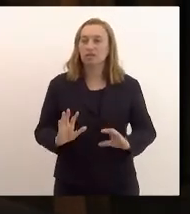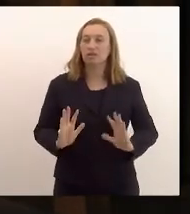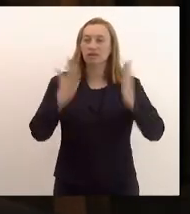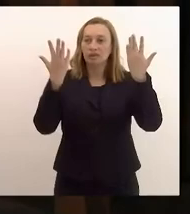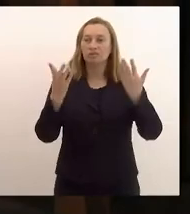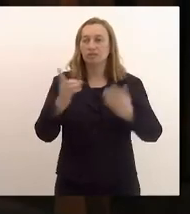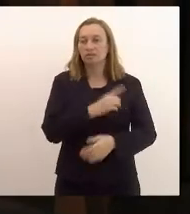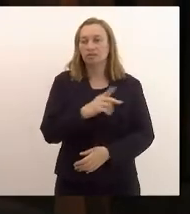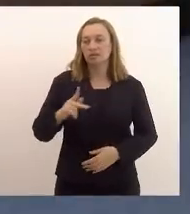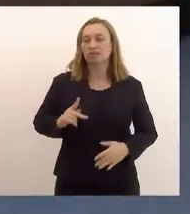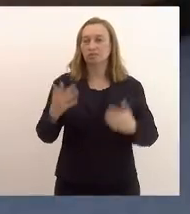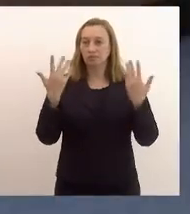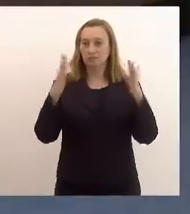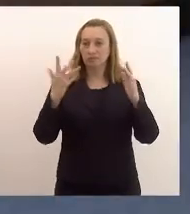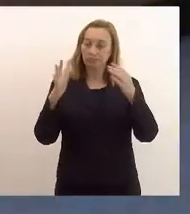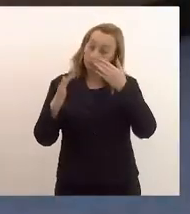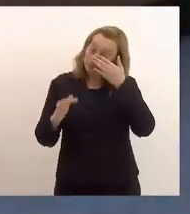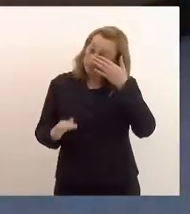Pública parabéns